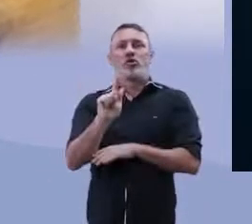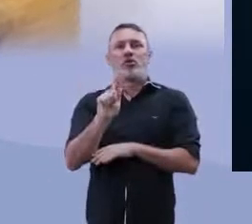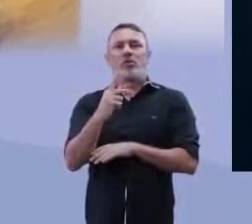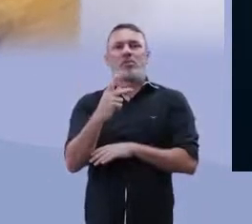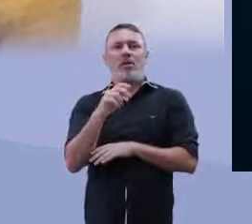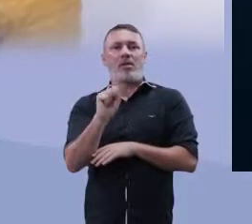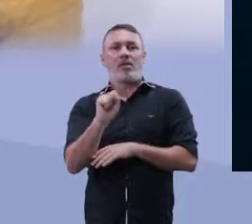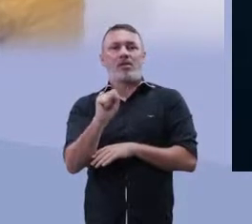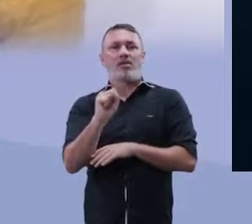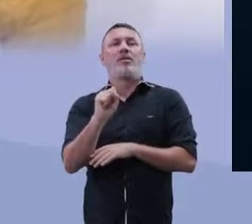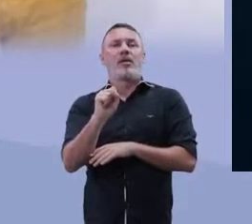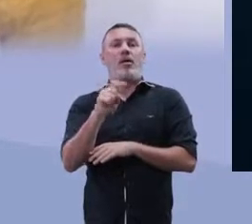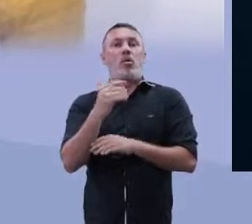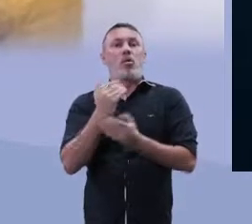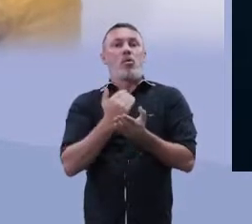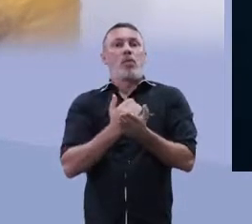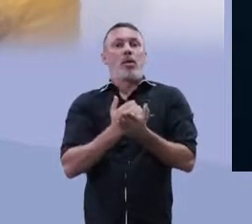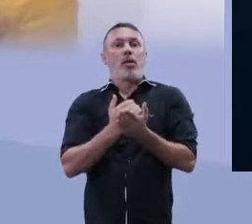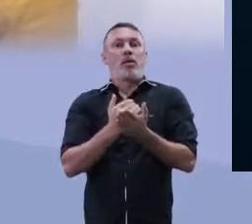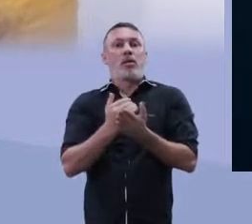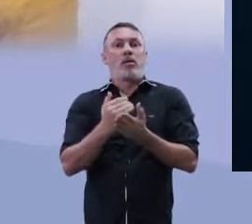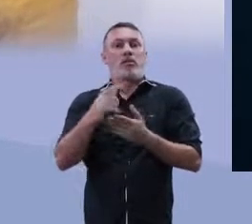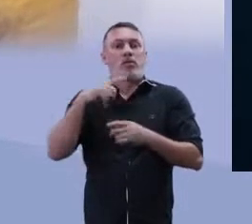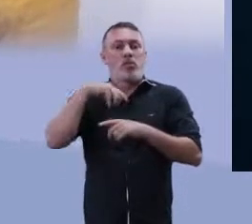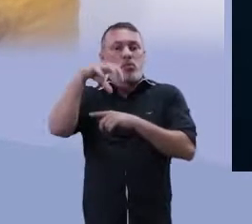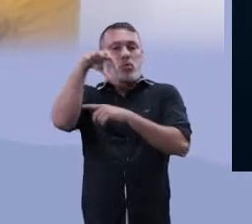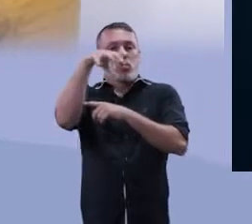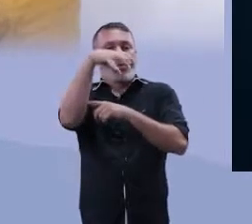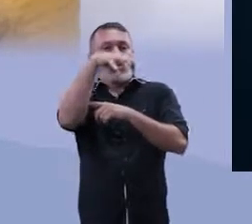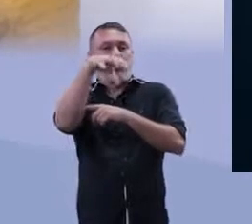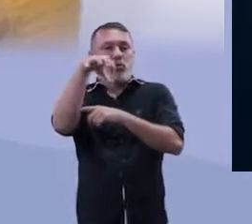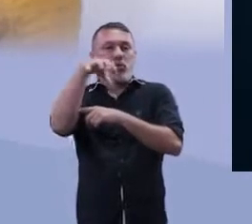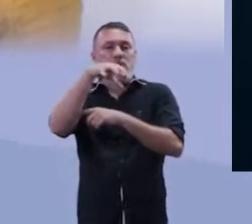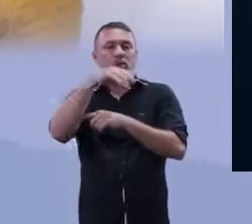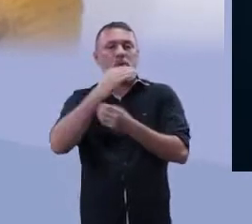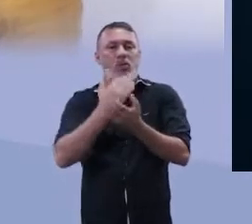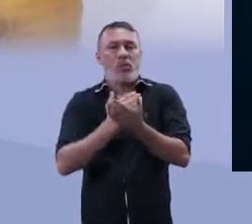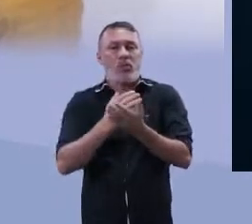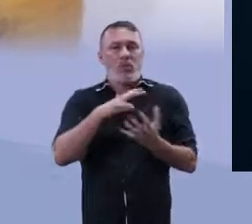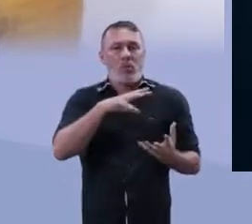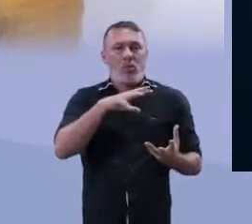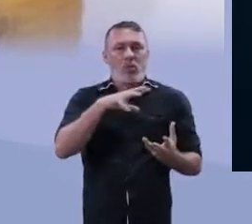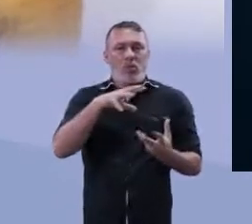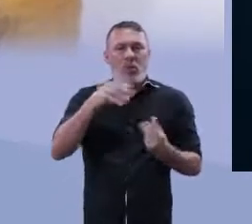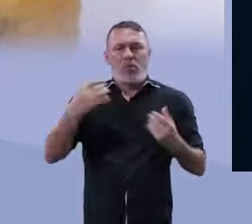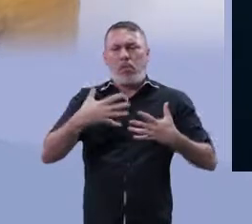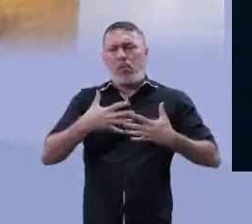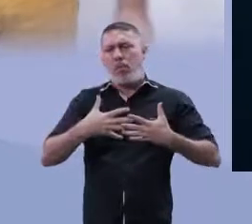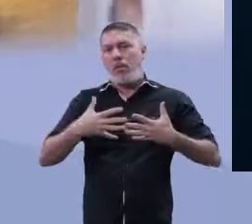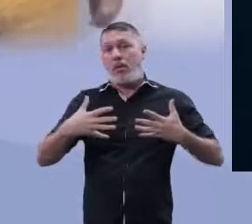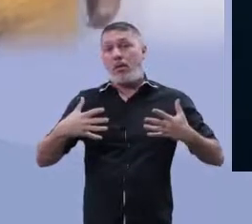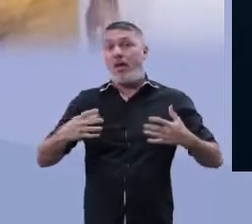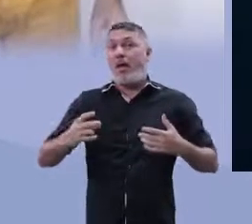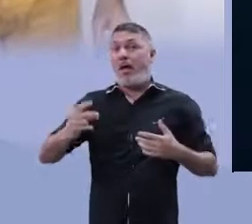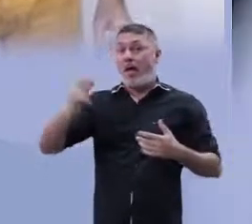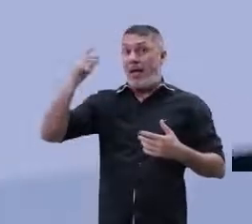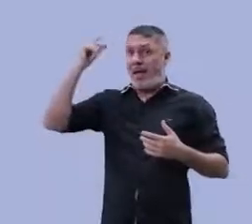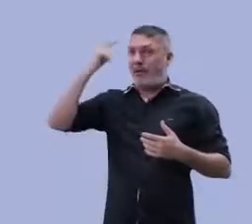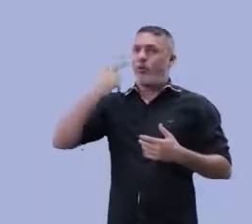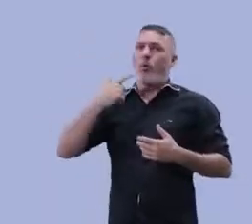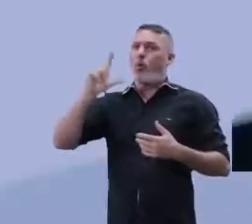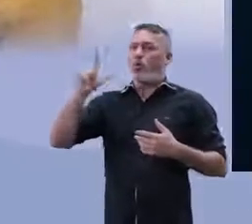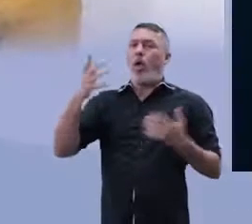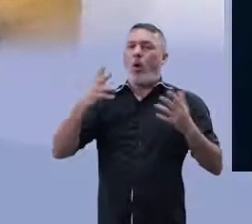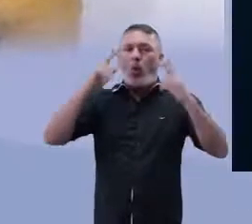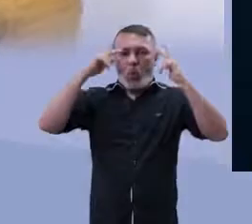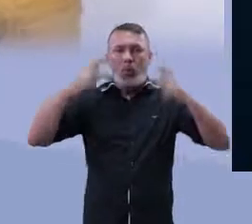GPS, estavam começando a chegar até nós, seres humanos, né? Algo que até então, antes, era exclusivo dos militares.